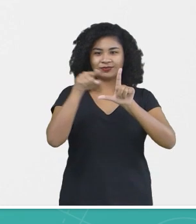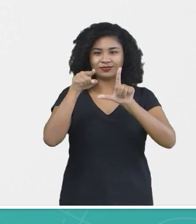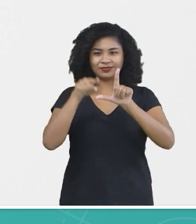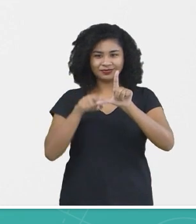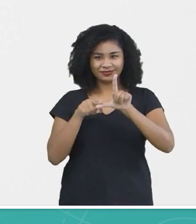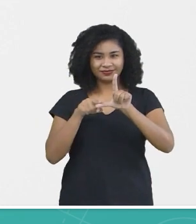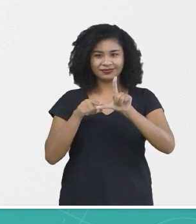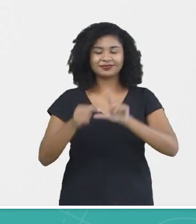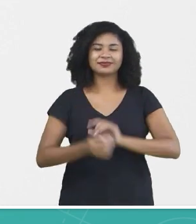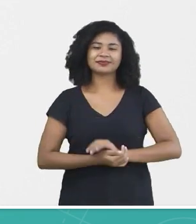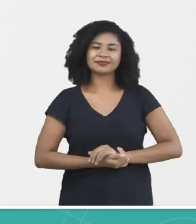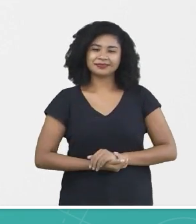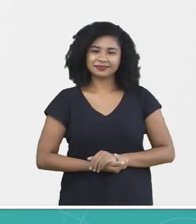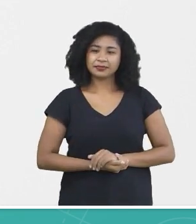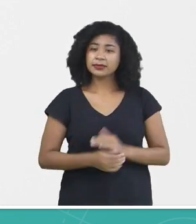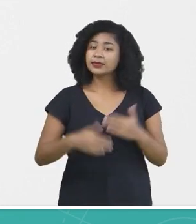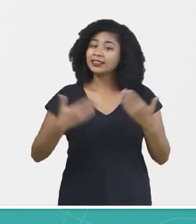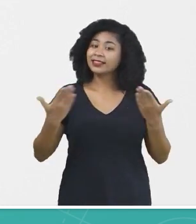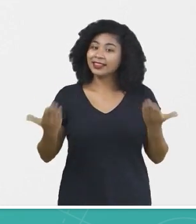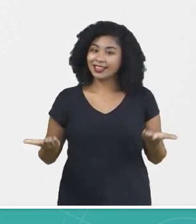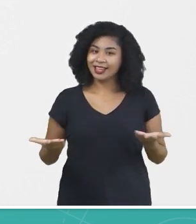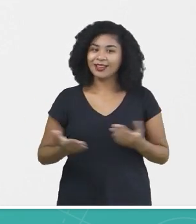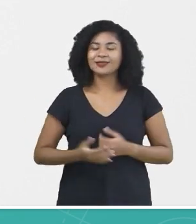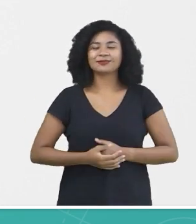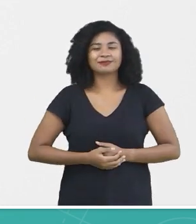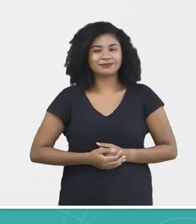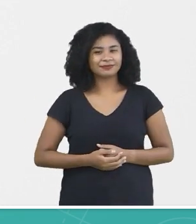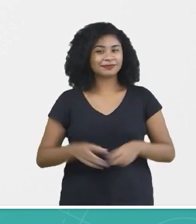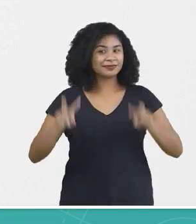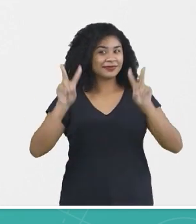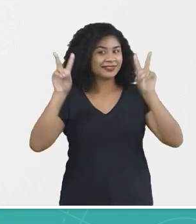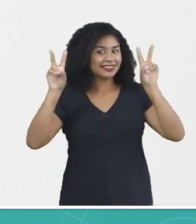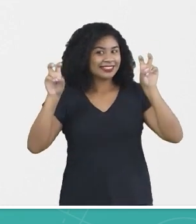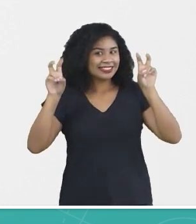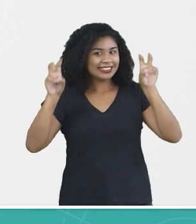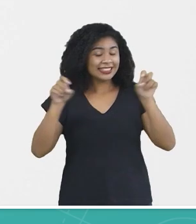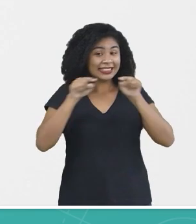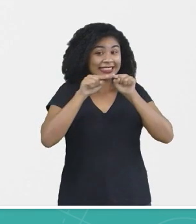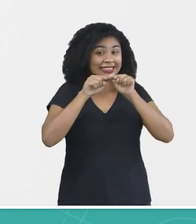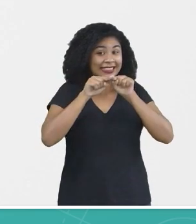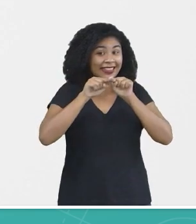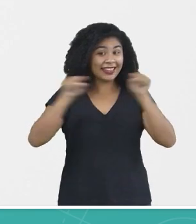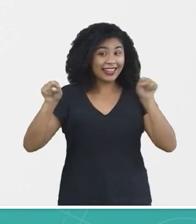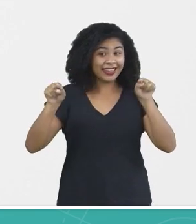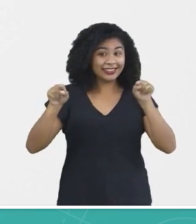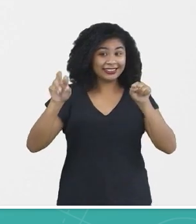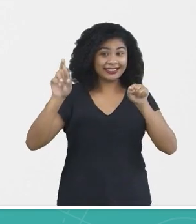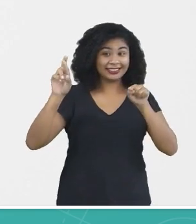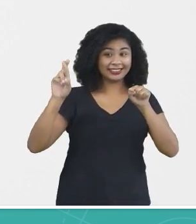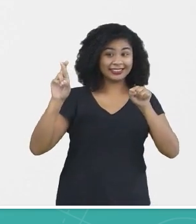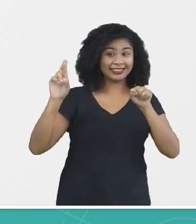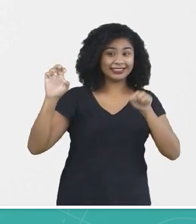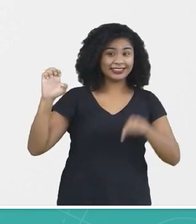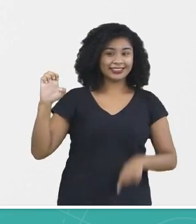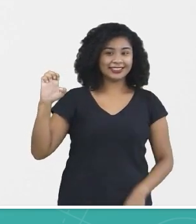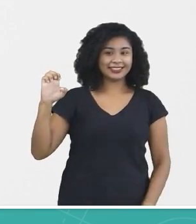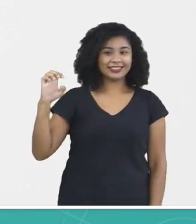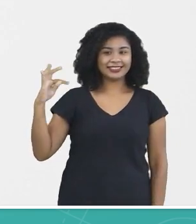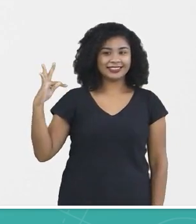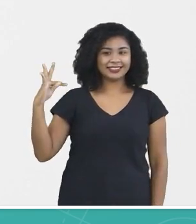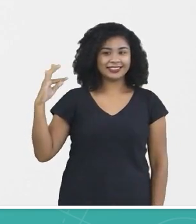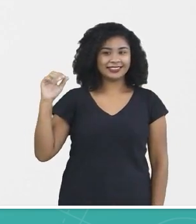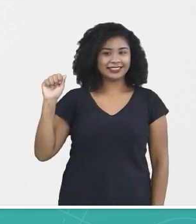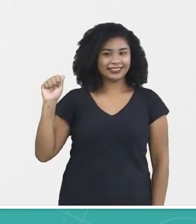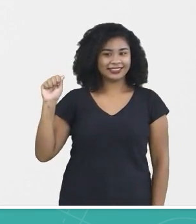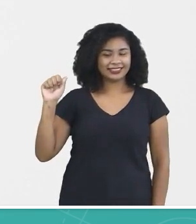perpendiculares. Então, o nosso universo hoje é falar sobre as retas, né? Nós temos aí 3 tipos de